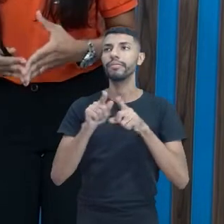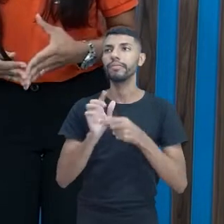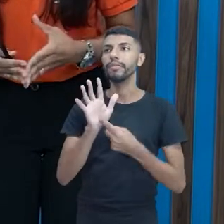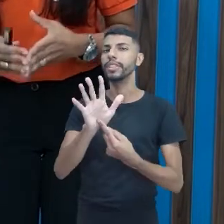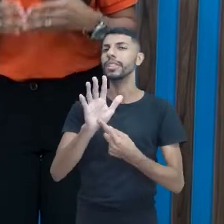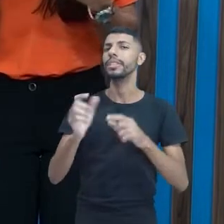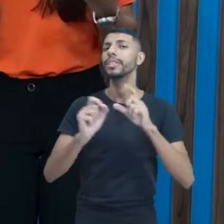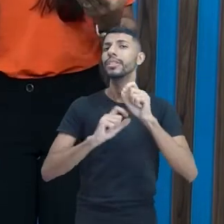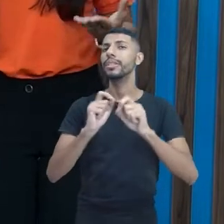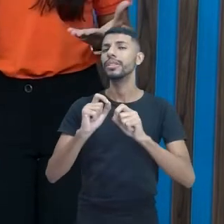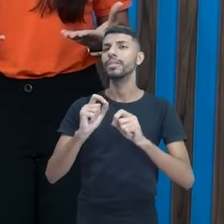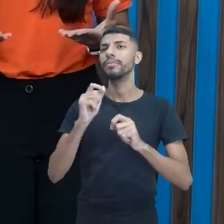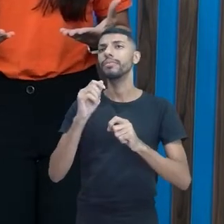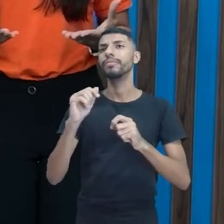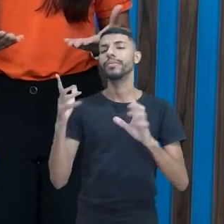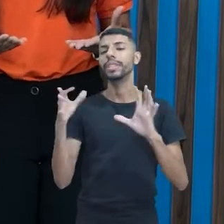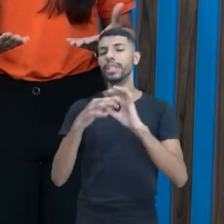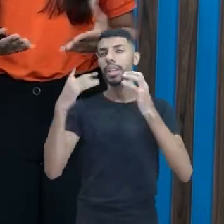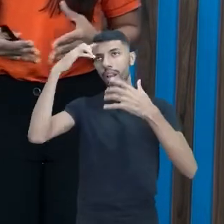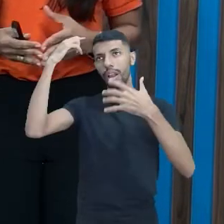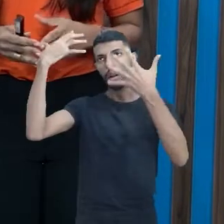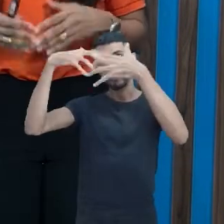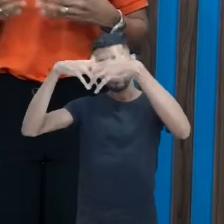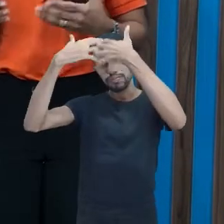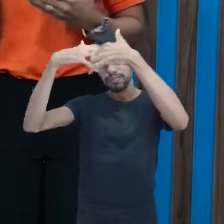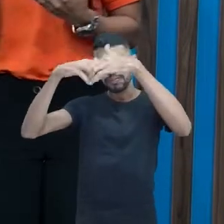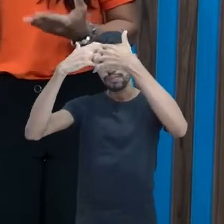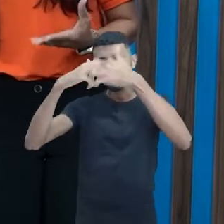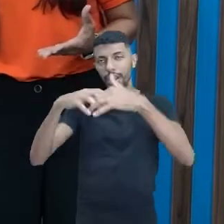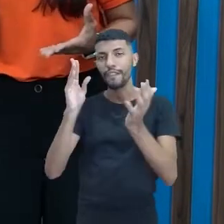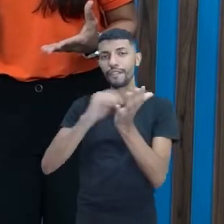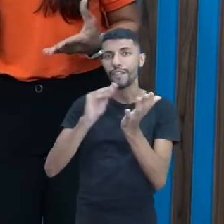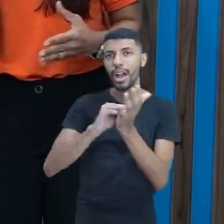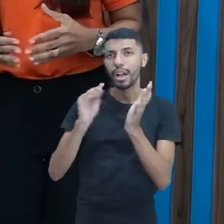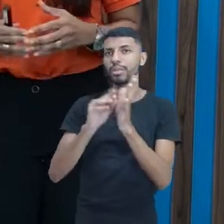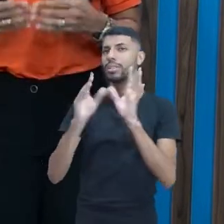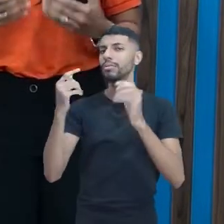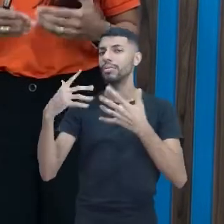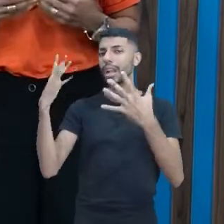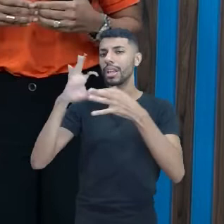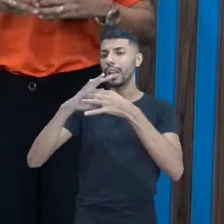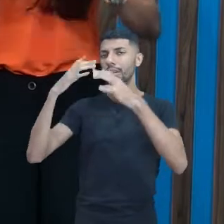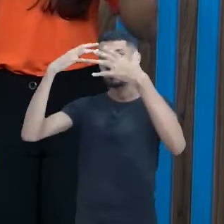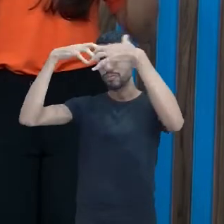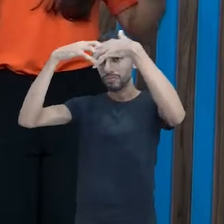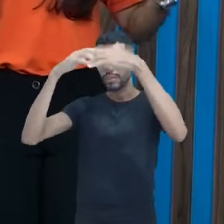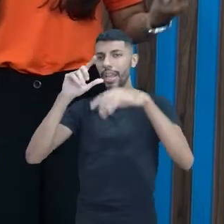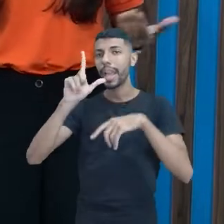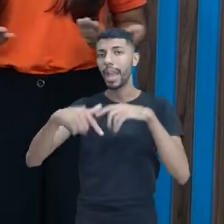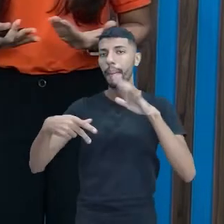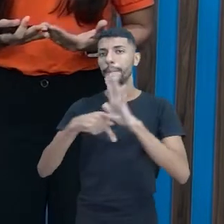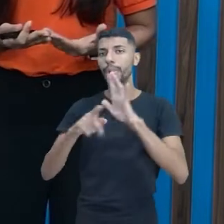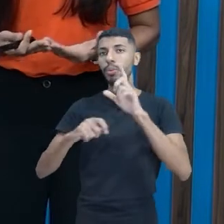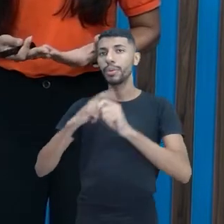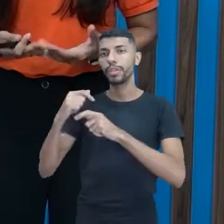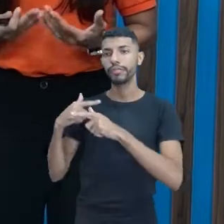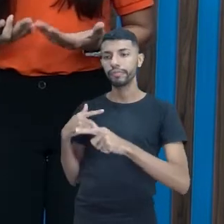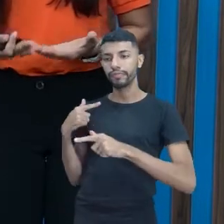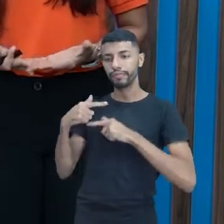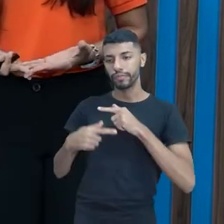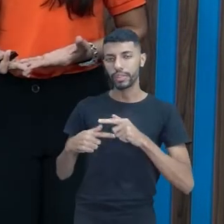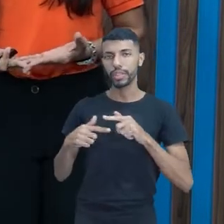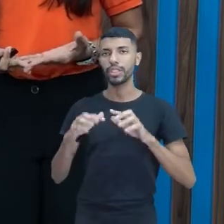estão relacionadas com o funcionamento cerebral. Então, são causas genéticas, é evidente que há uma desorganização